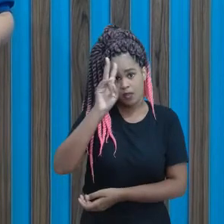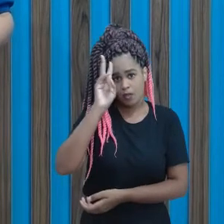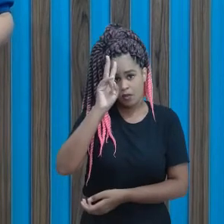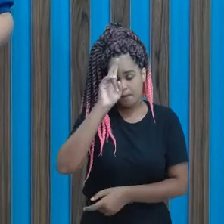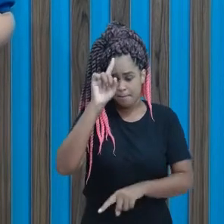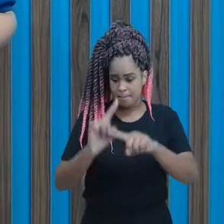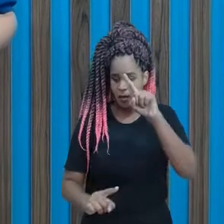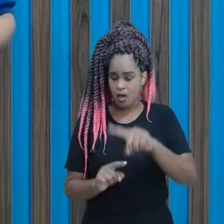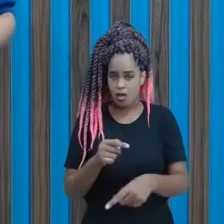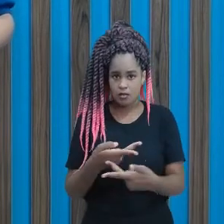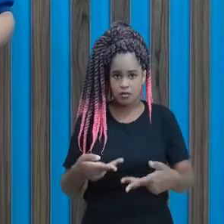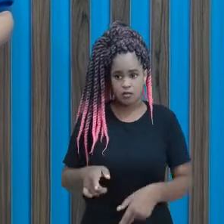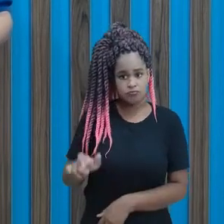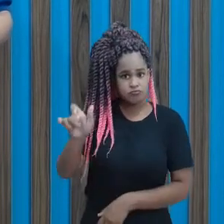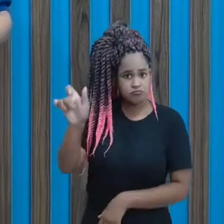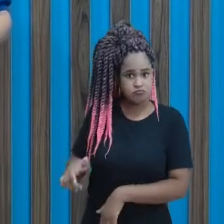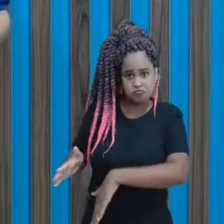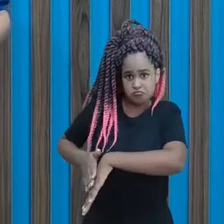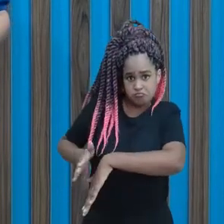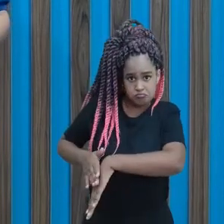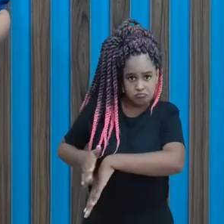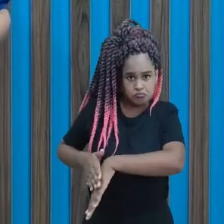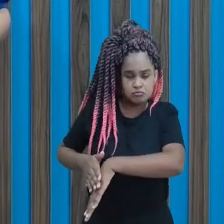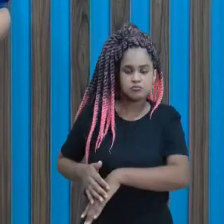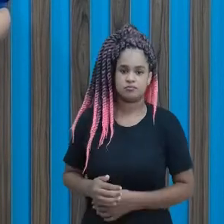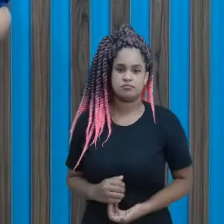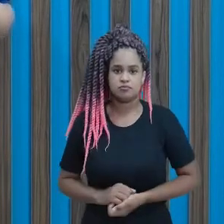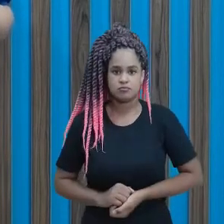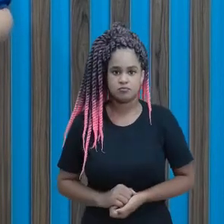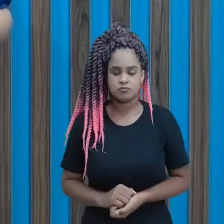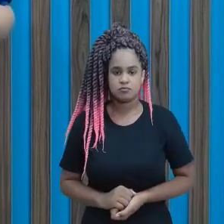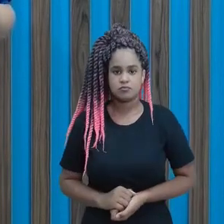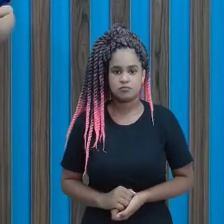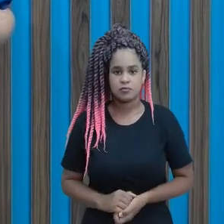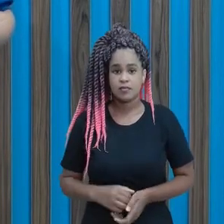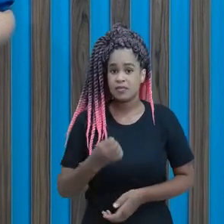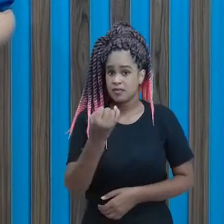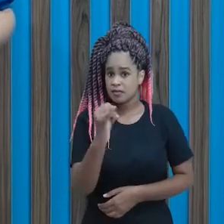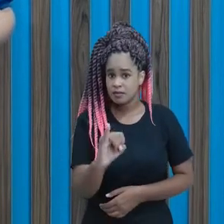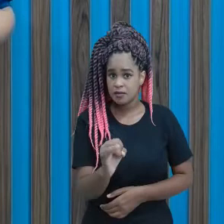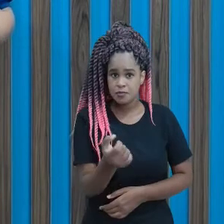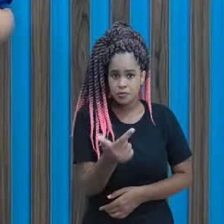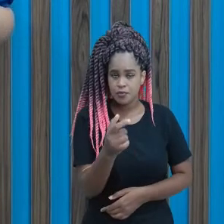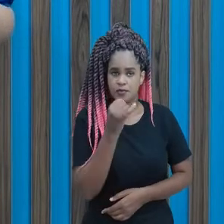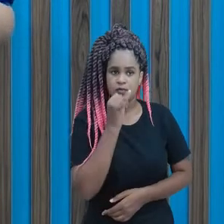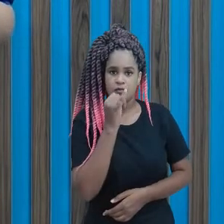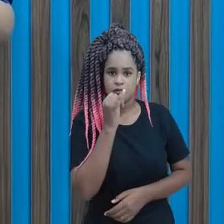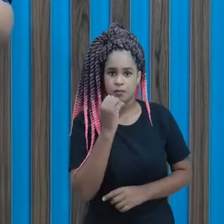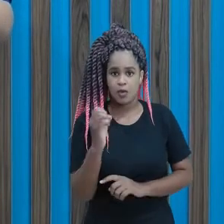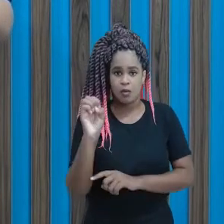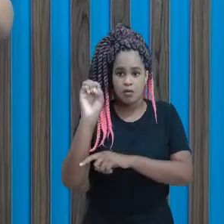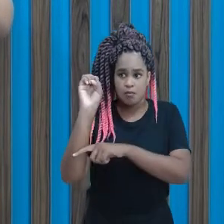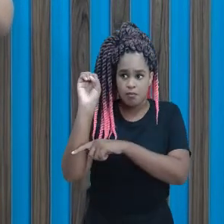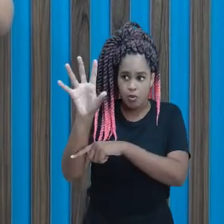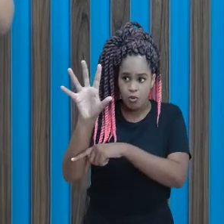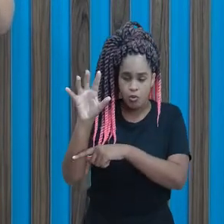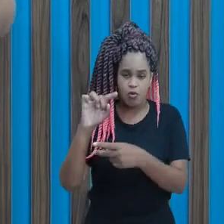esse material que ela mesma produziu. Então, se você não tem um data show, se você não